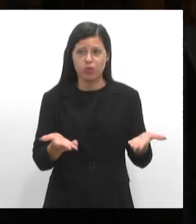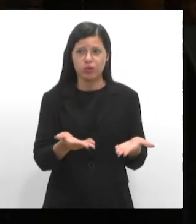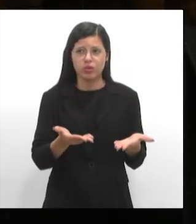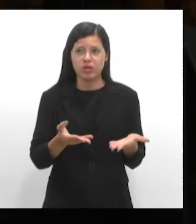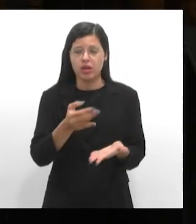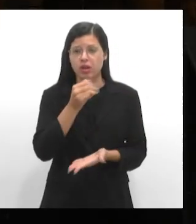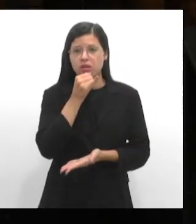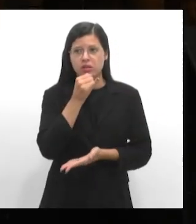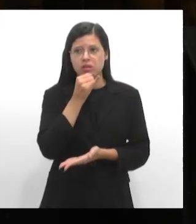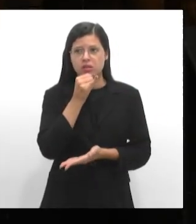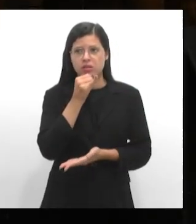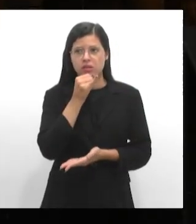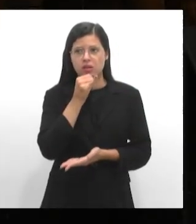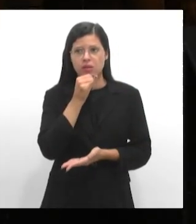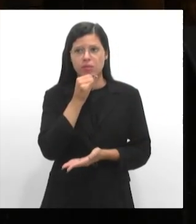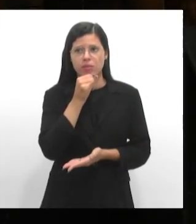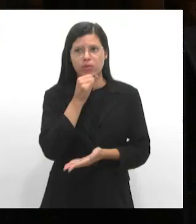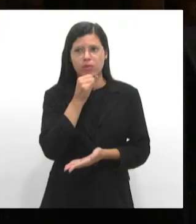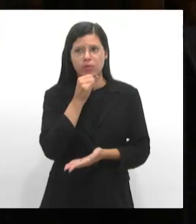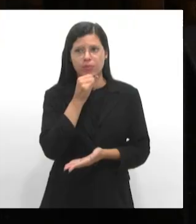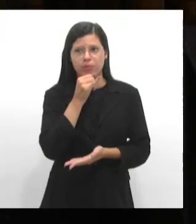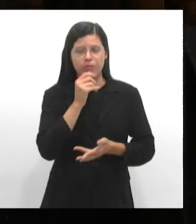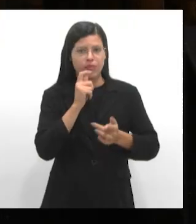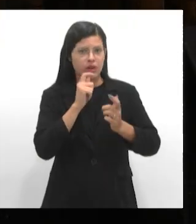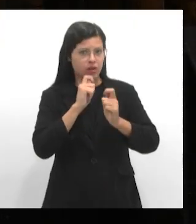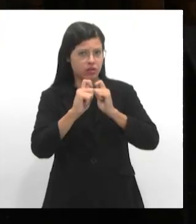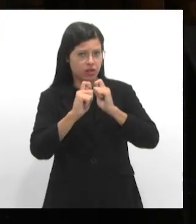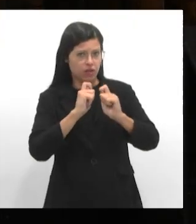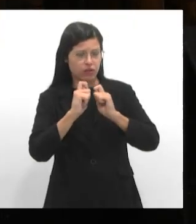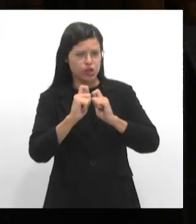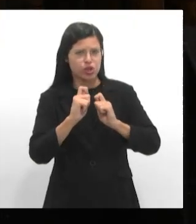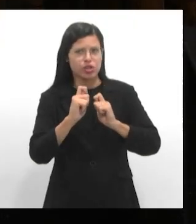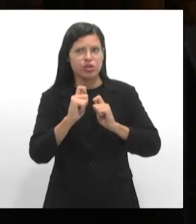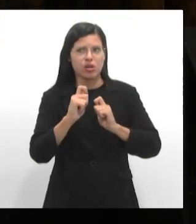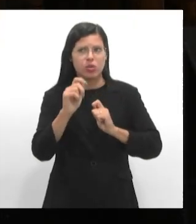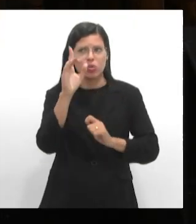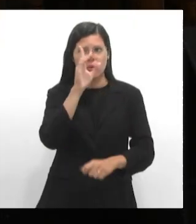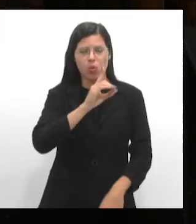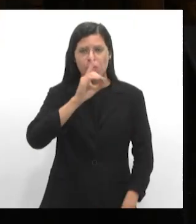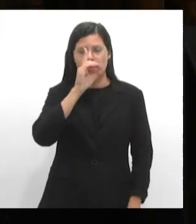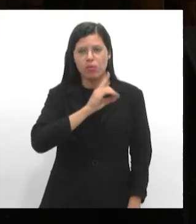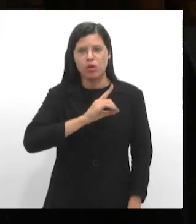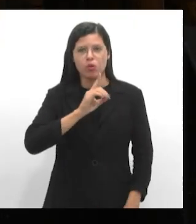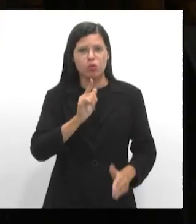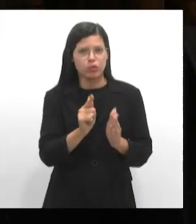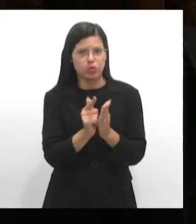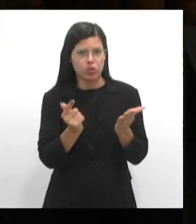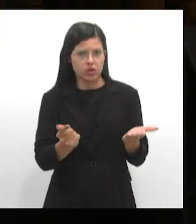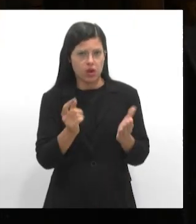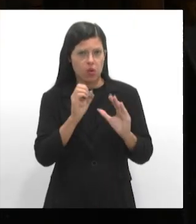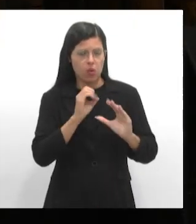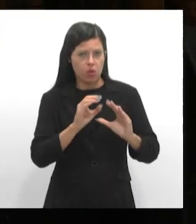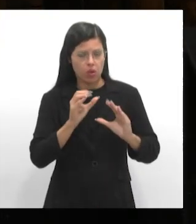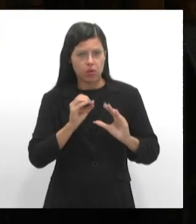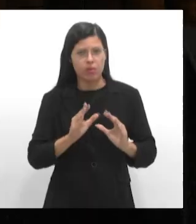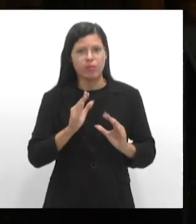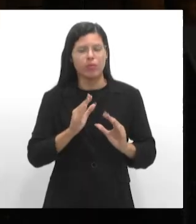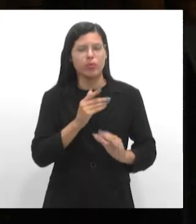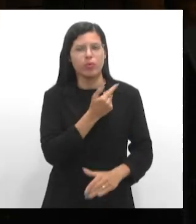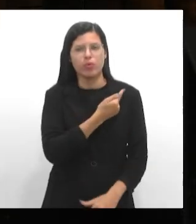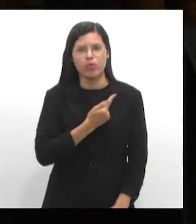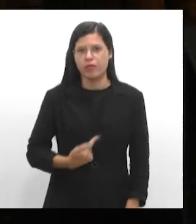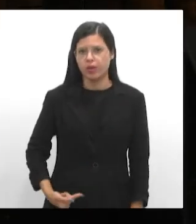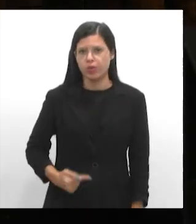por exemplo, a entrevista, domingo, do jornal O Globo, do governador